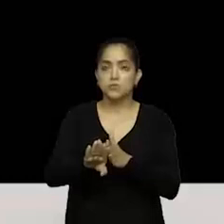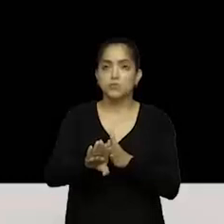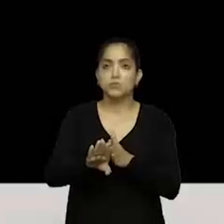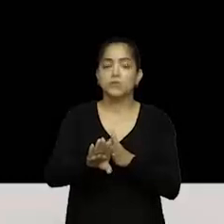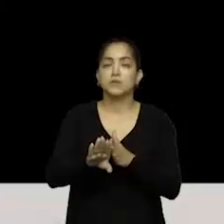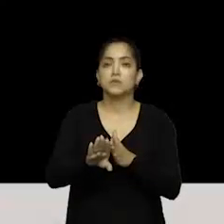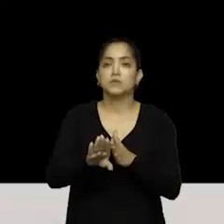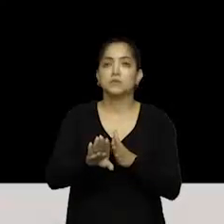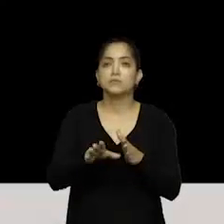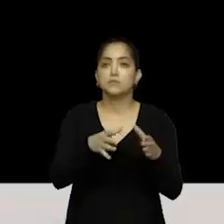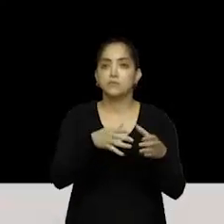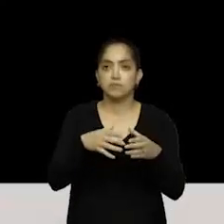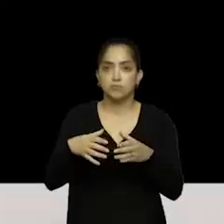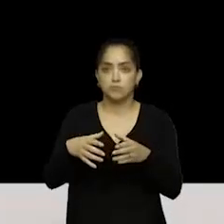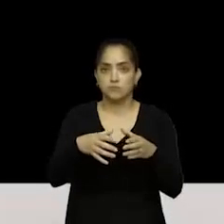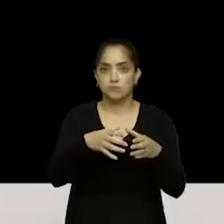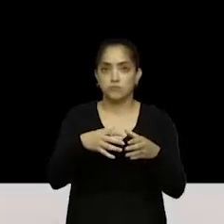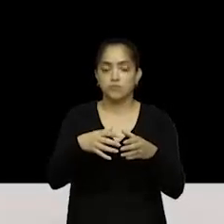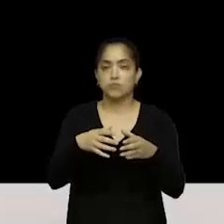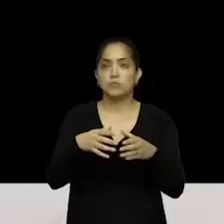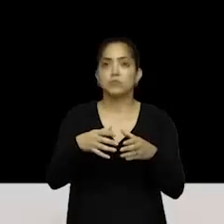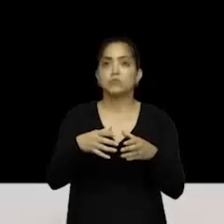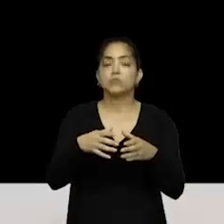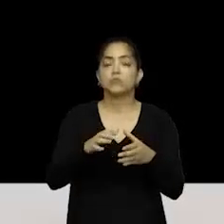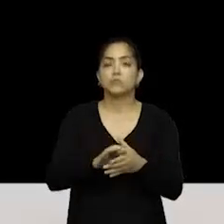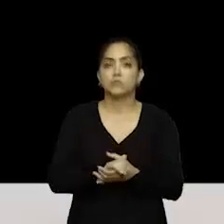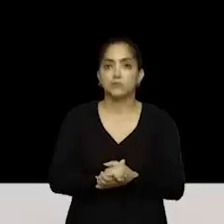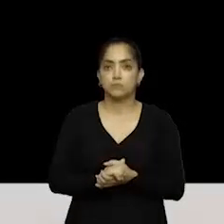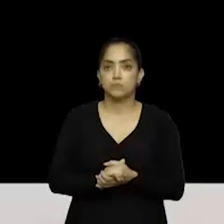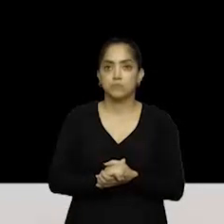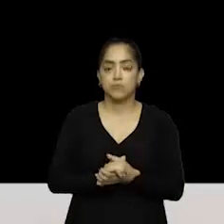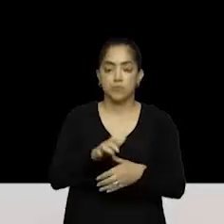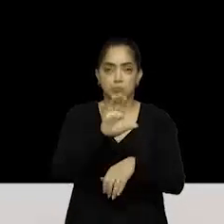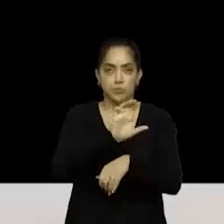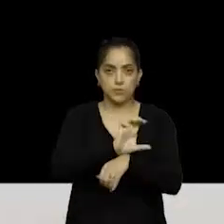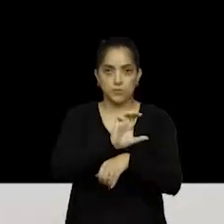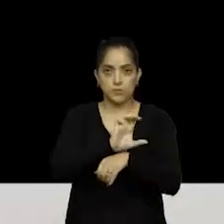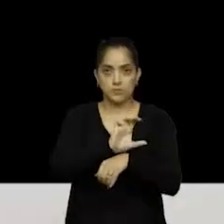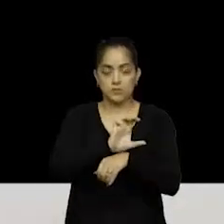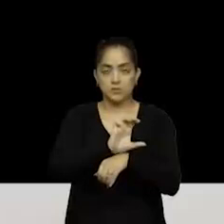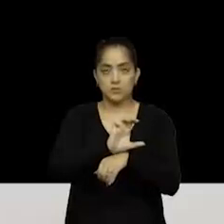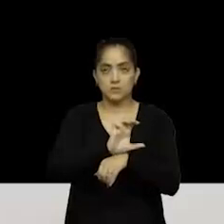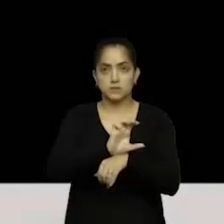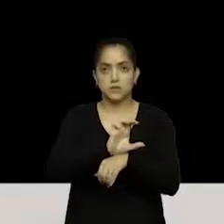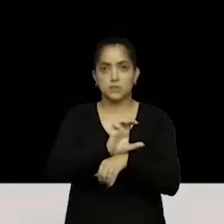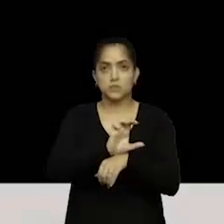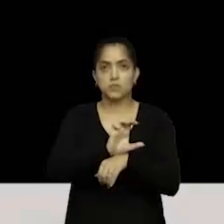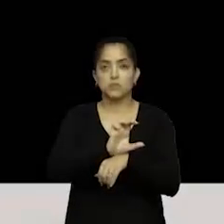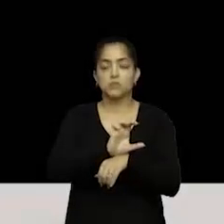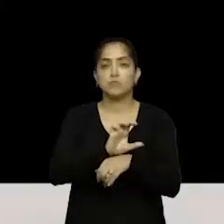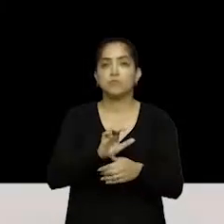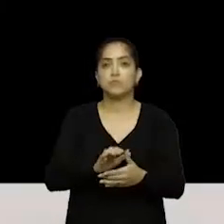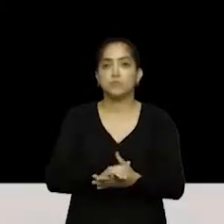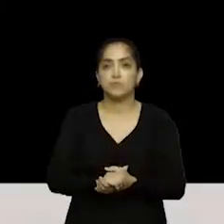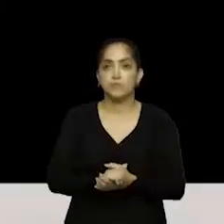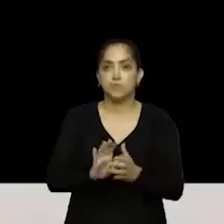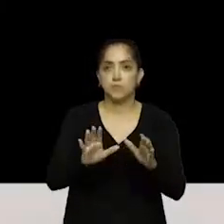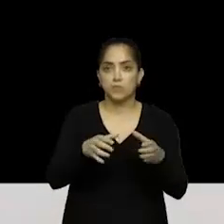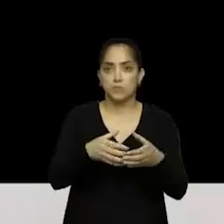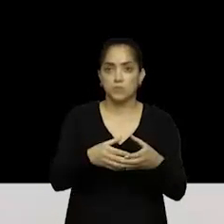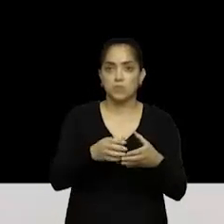entidades declaradas de utilidade pública estadual a organização